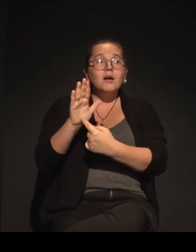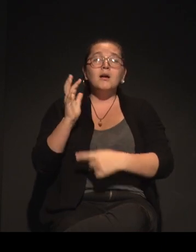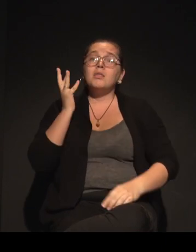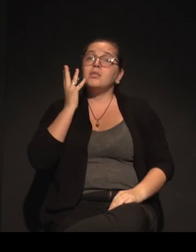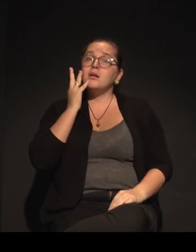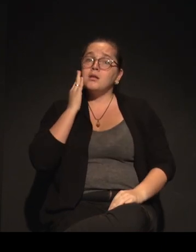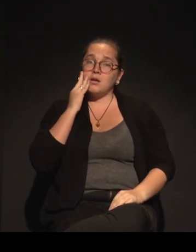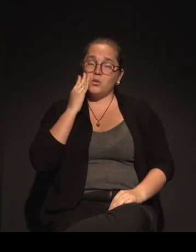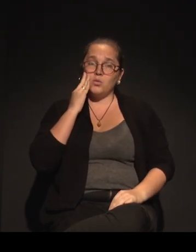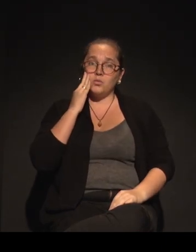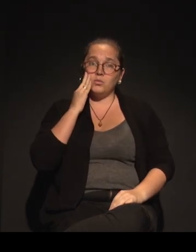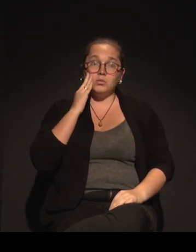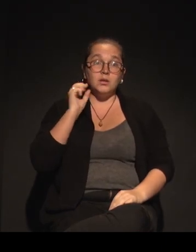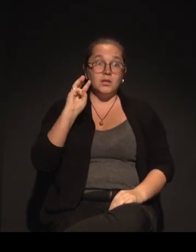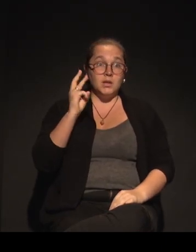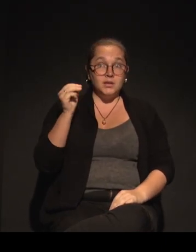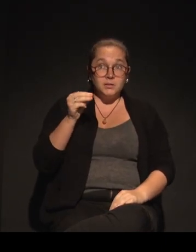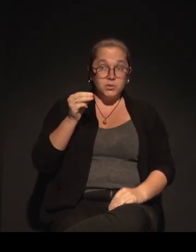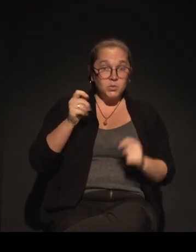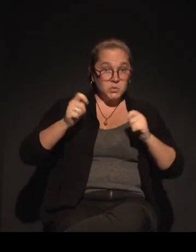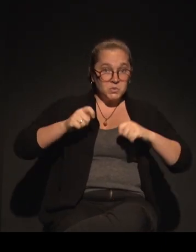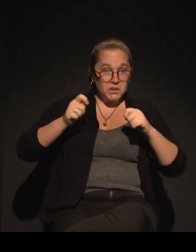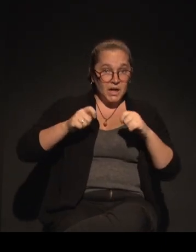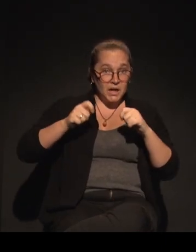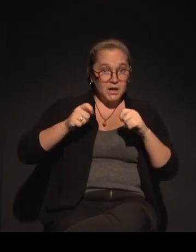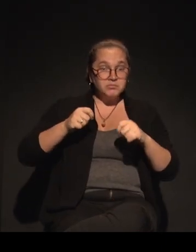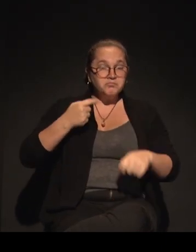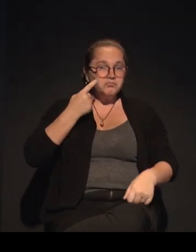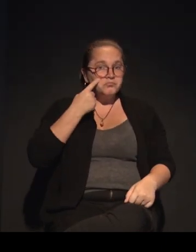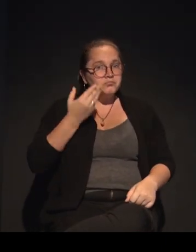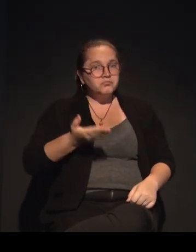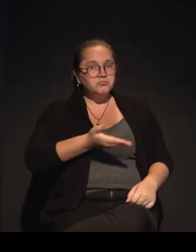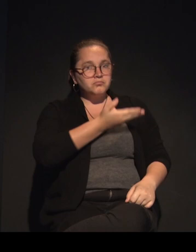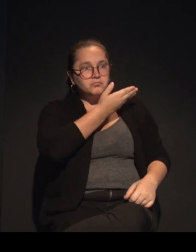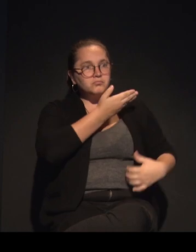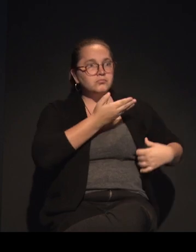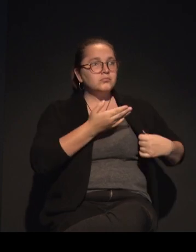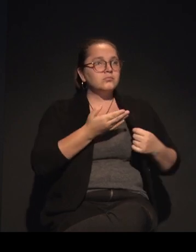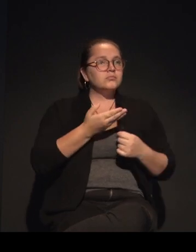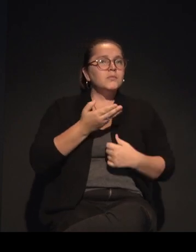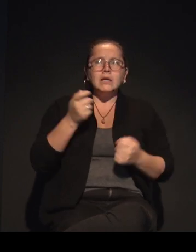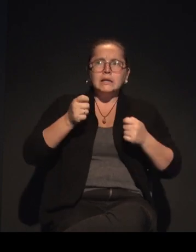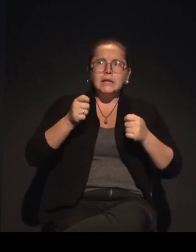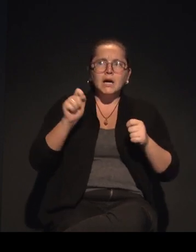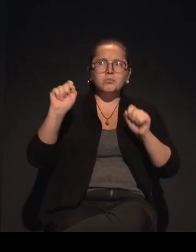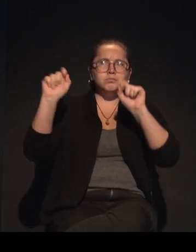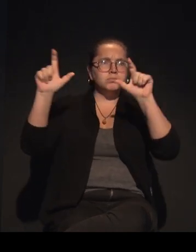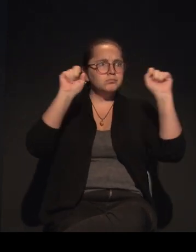isso acho que não dá três minutos passa aqui também